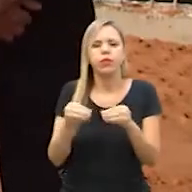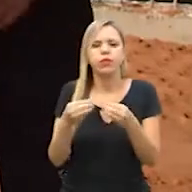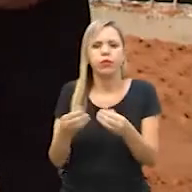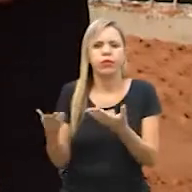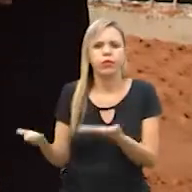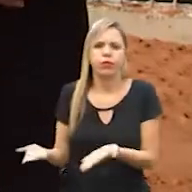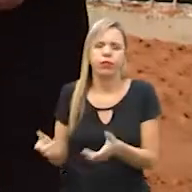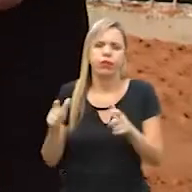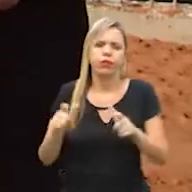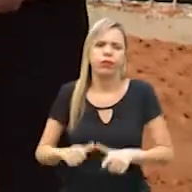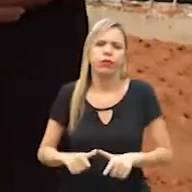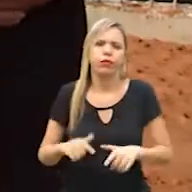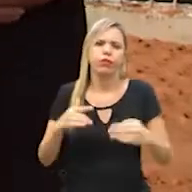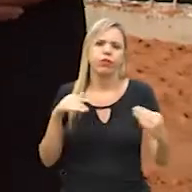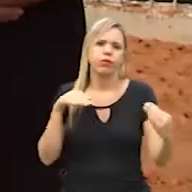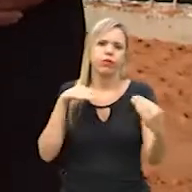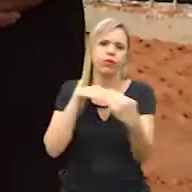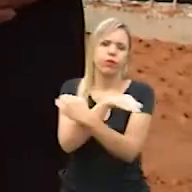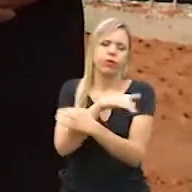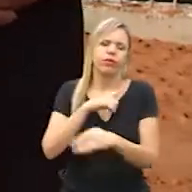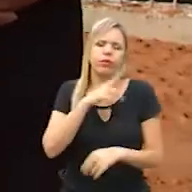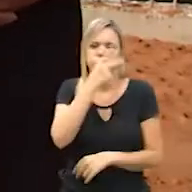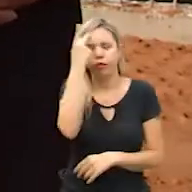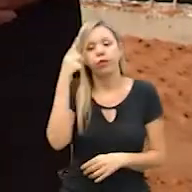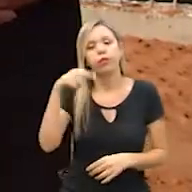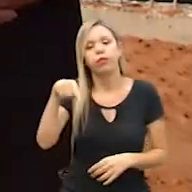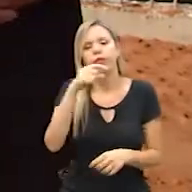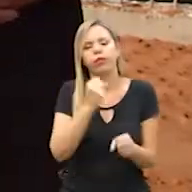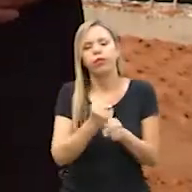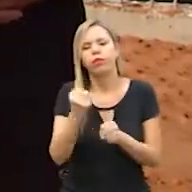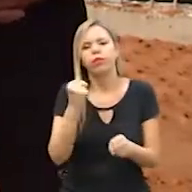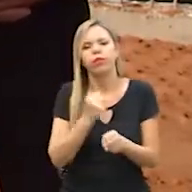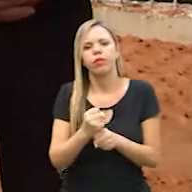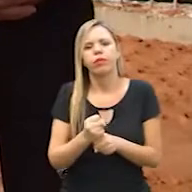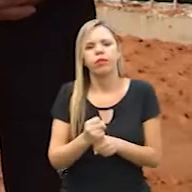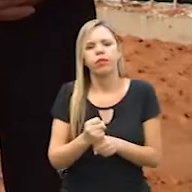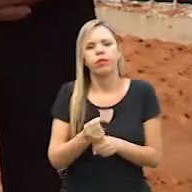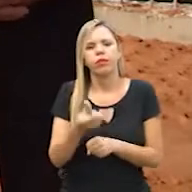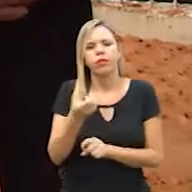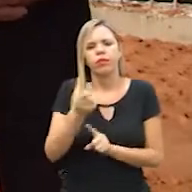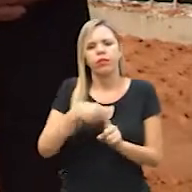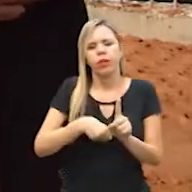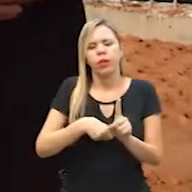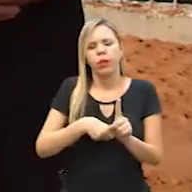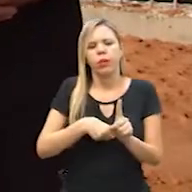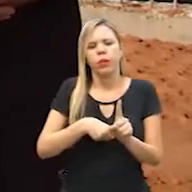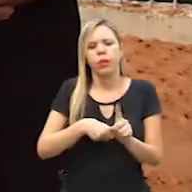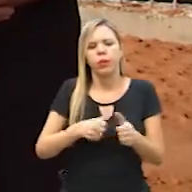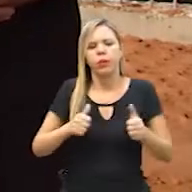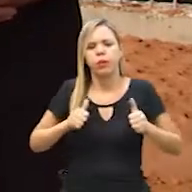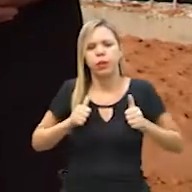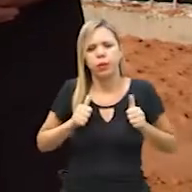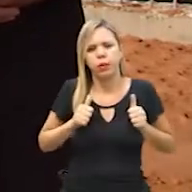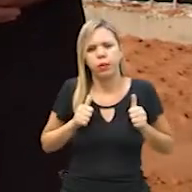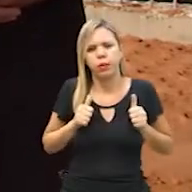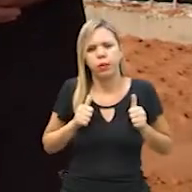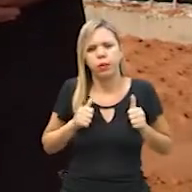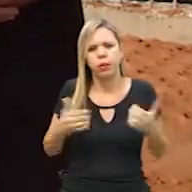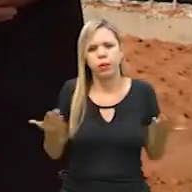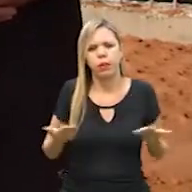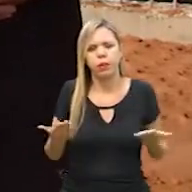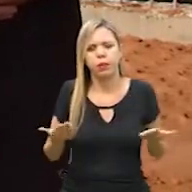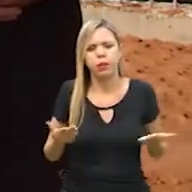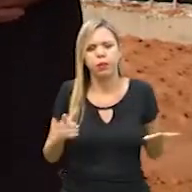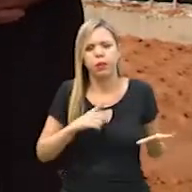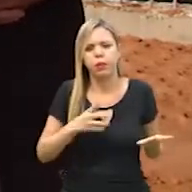um grande impacto de mobilidade para a população. É uma obra que está praticamente há 6 meses, ela estava parada, agora